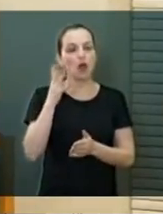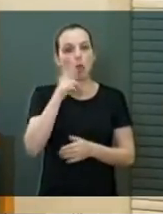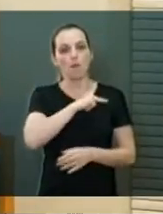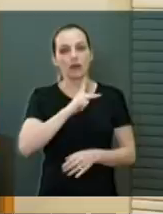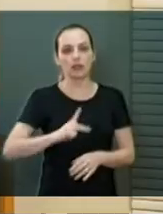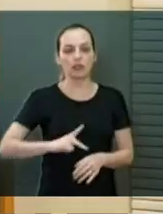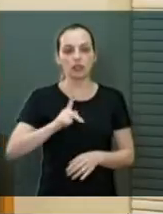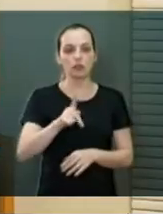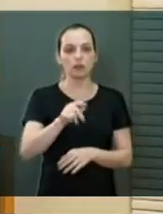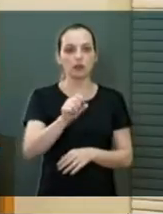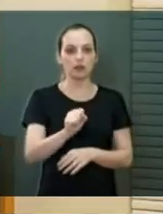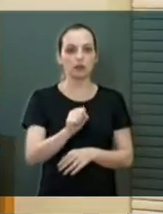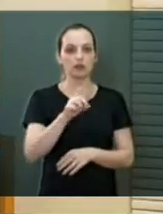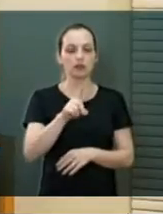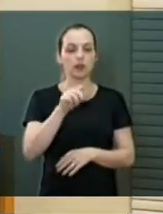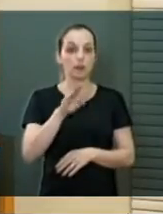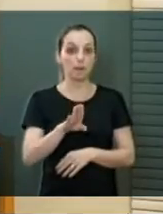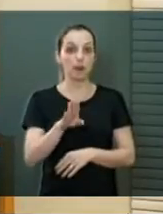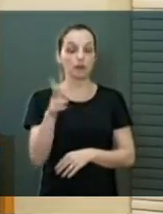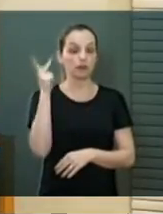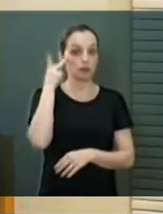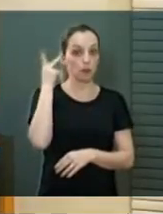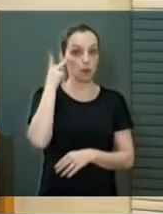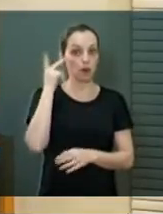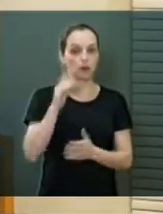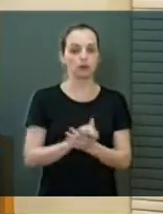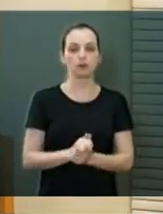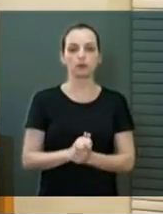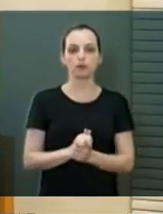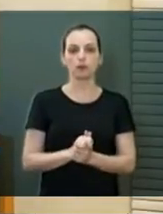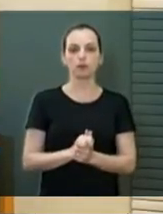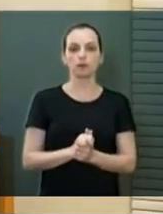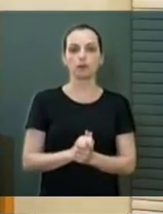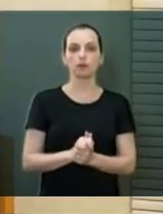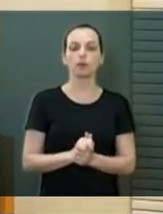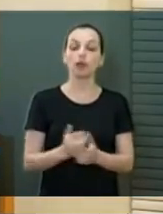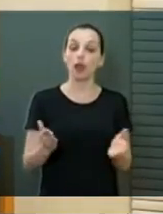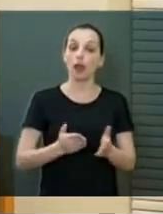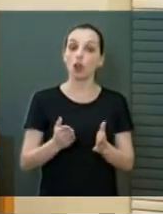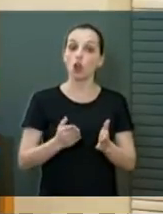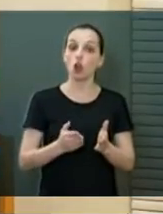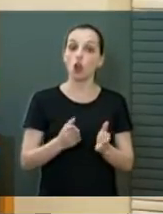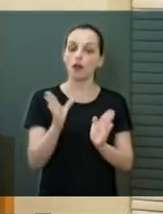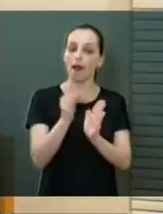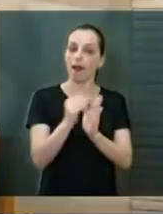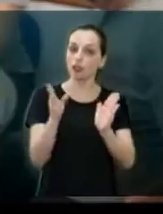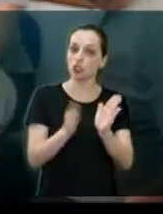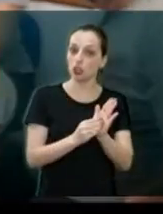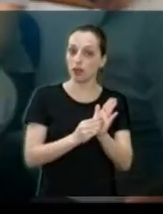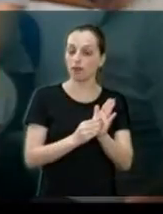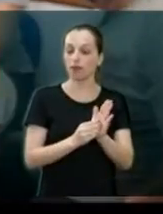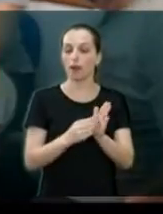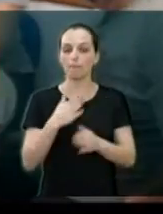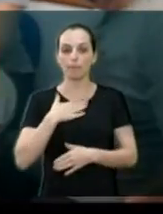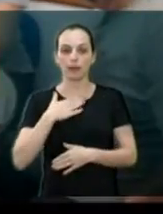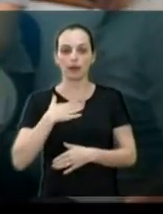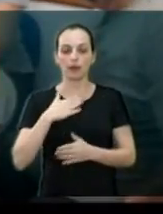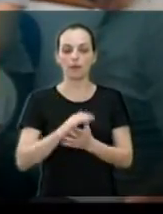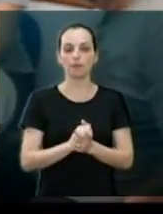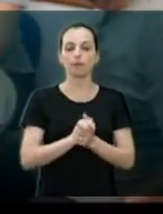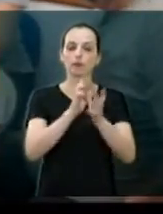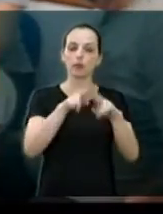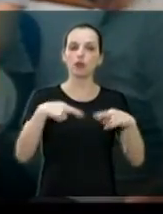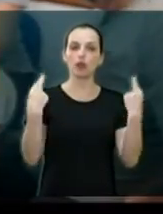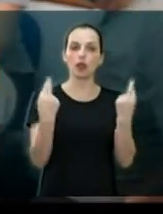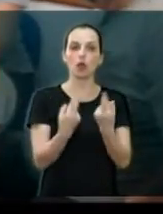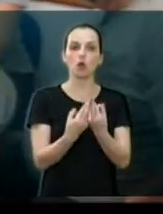Paulo. Por onde andamos e o que fizemos, as primeiras 5 fotos, reunião com Nilson Carneiro, 9 de outubro. Em reunião com o